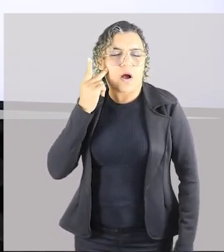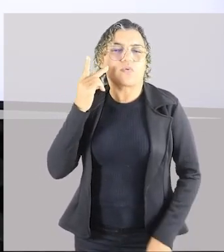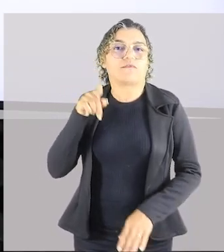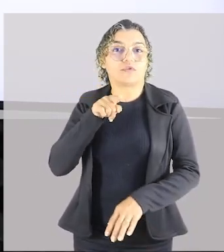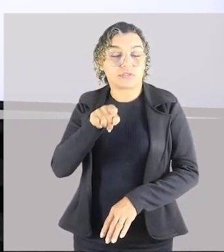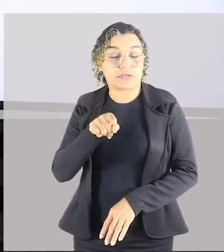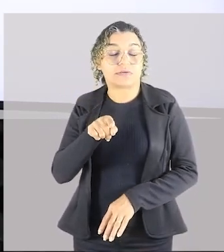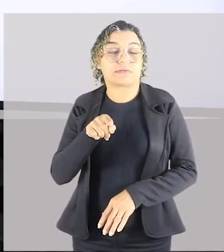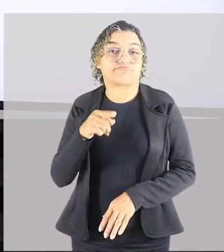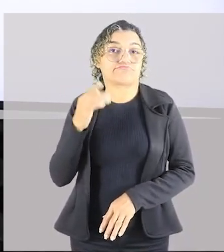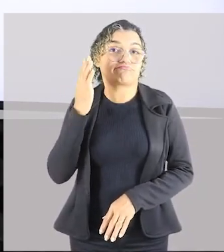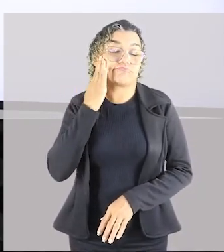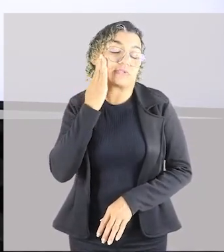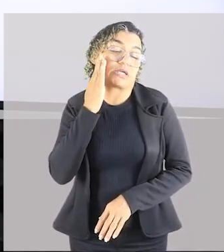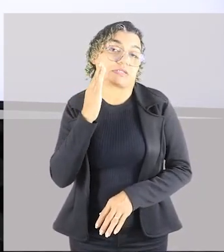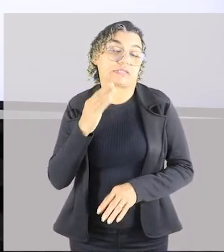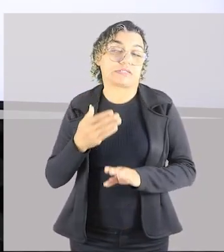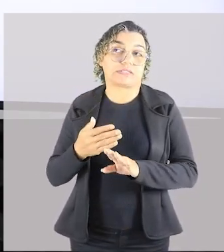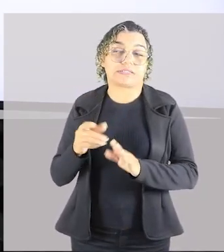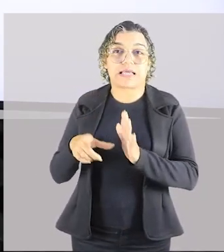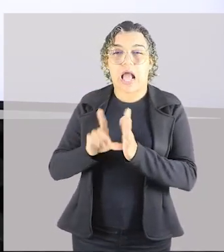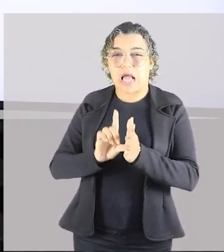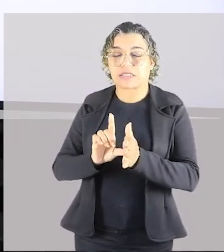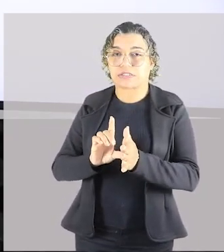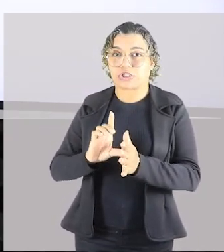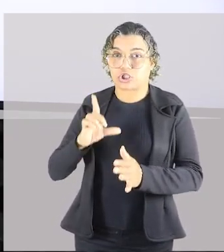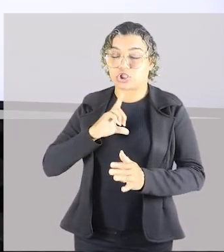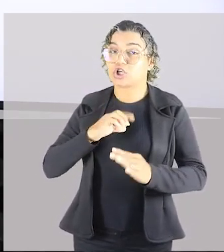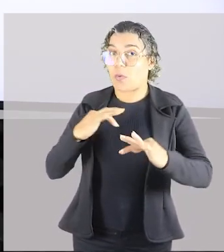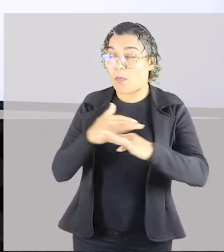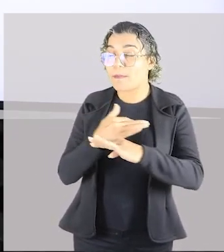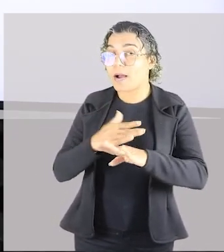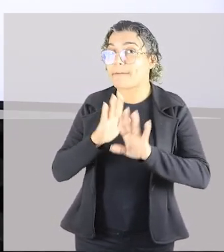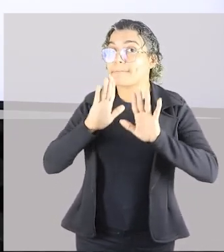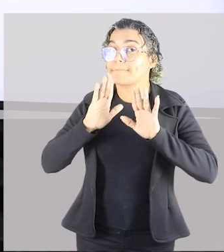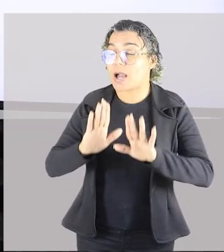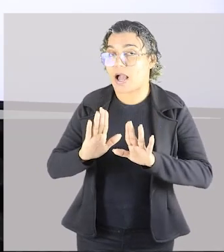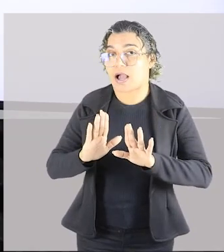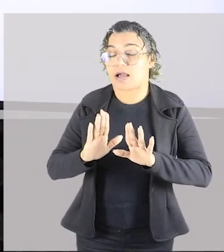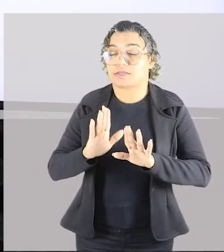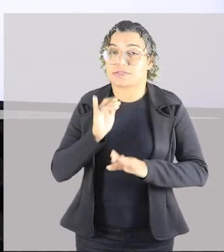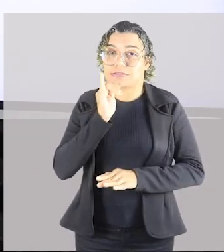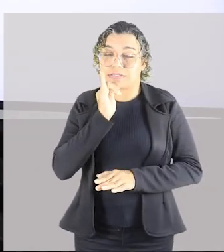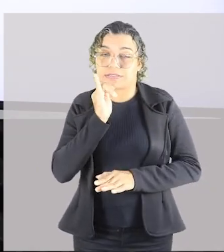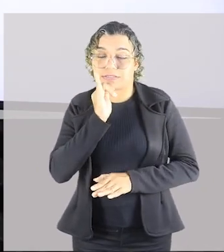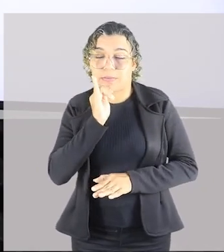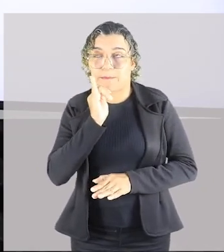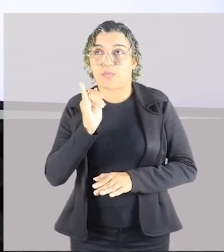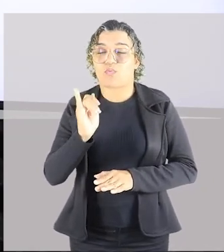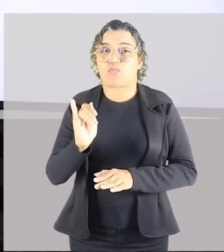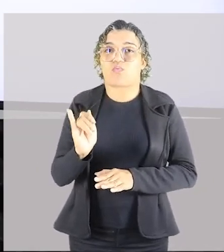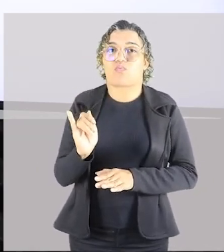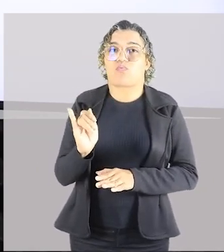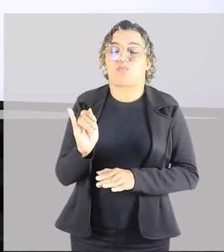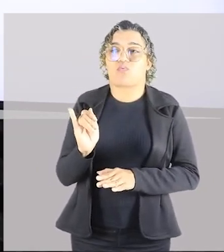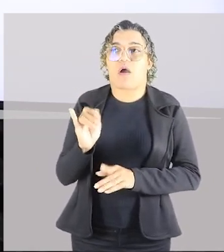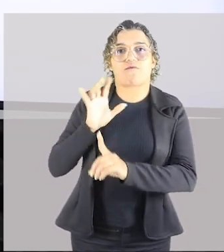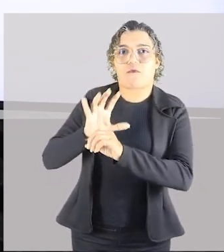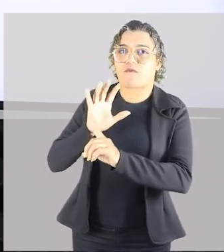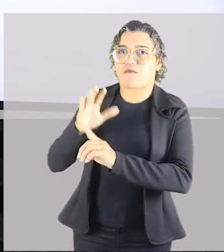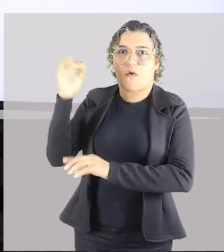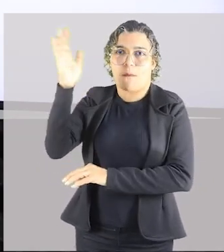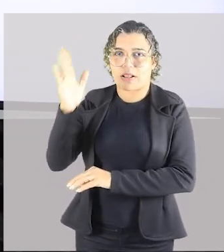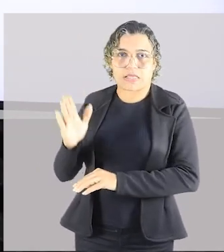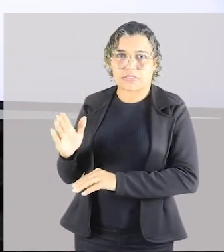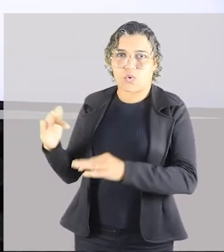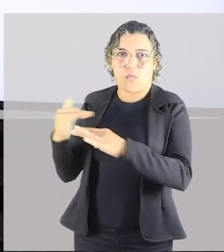tinha estruturas urbanas, mas não na proporção, tá, para tornar o Brasil um país urbano,